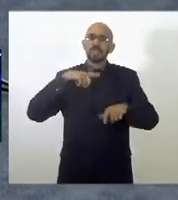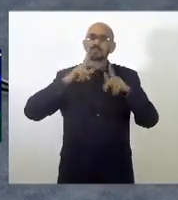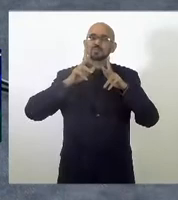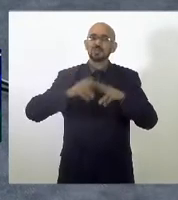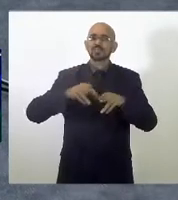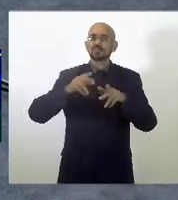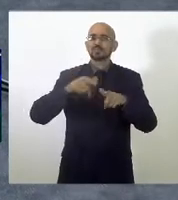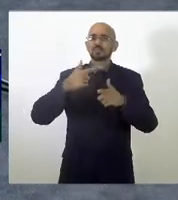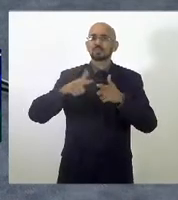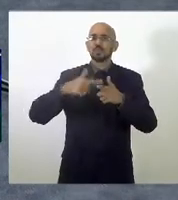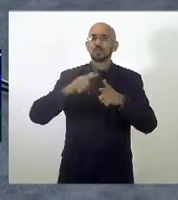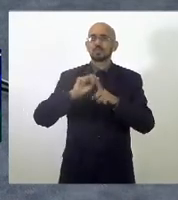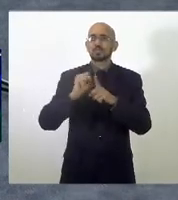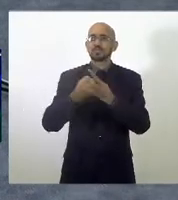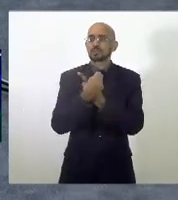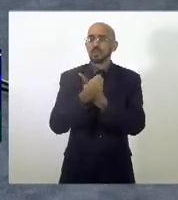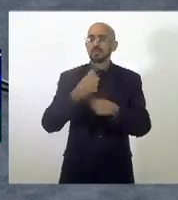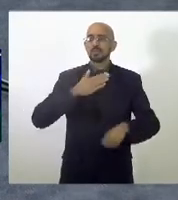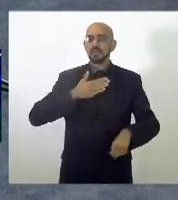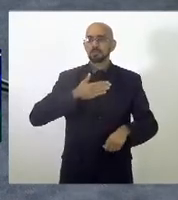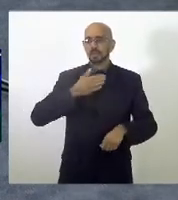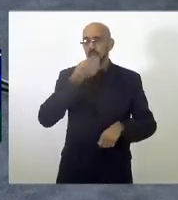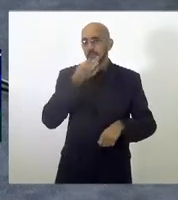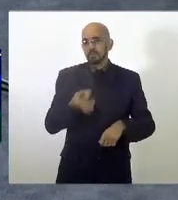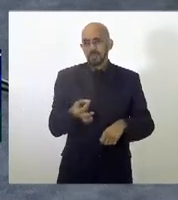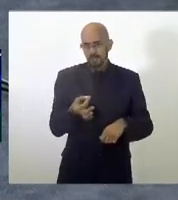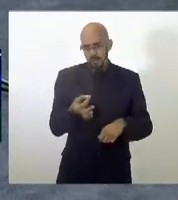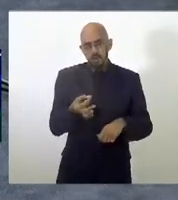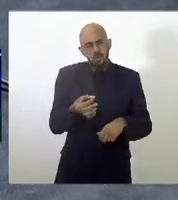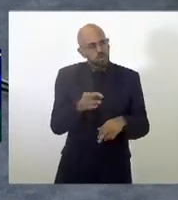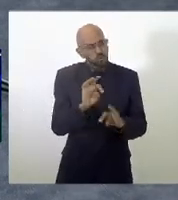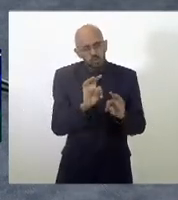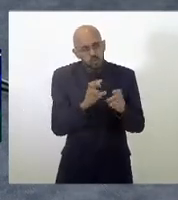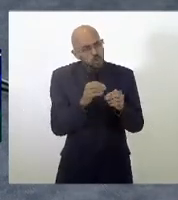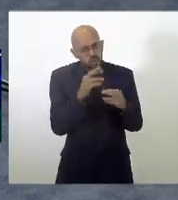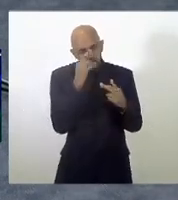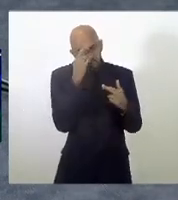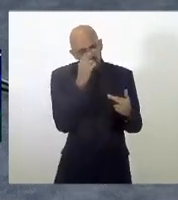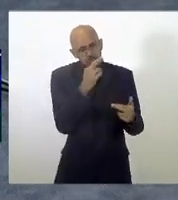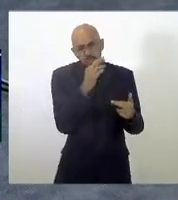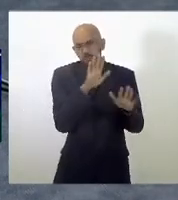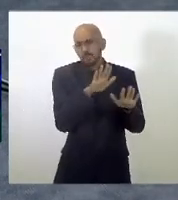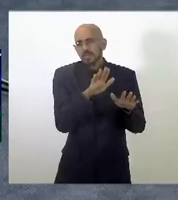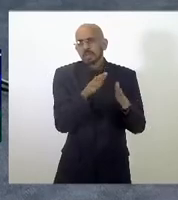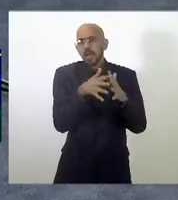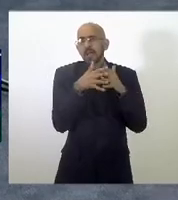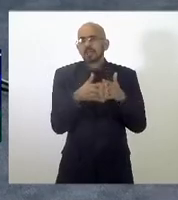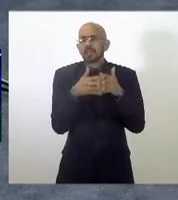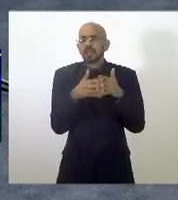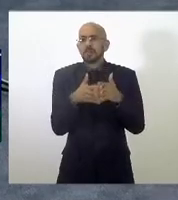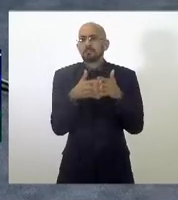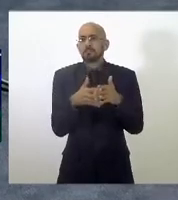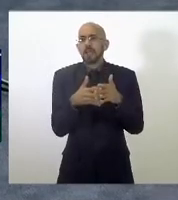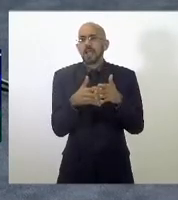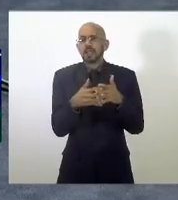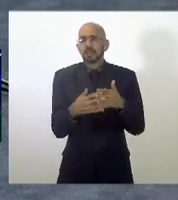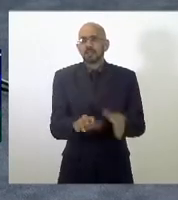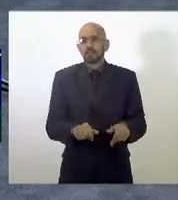dicotomias, acaba, ao meu ver, com salvo o melhor juízo, com todo o respeito, mas atrapalhando uma iniciativa tão